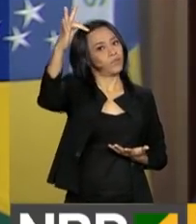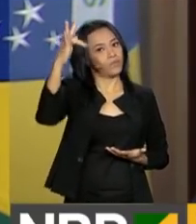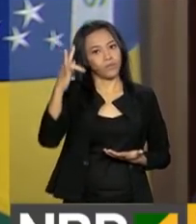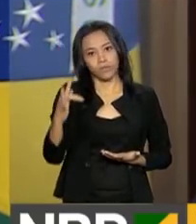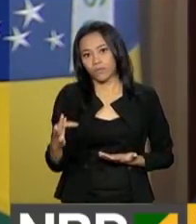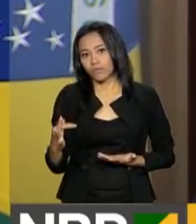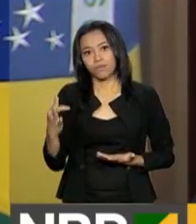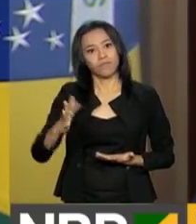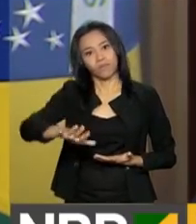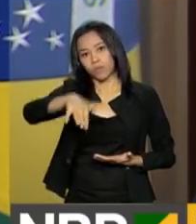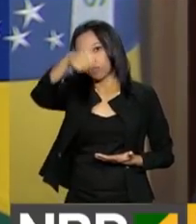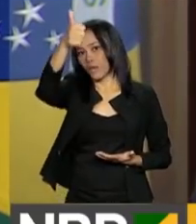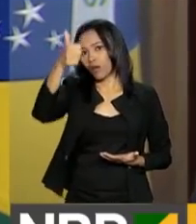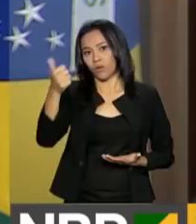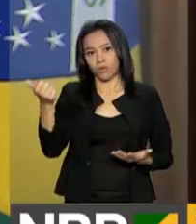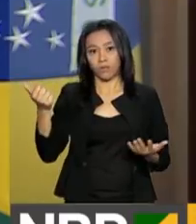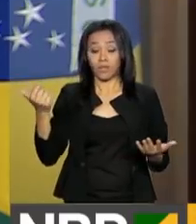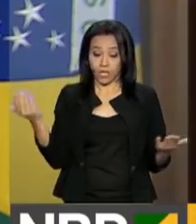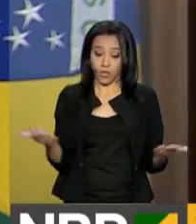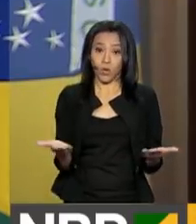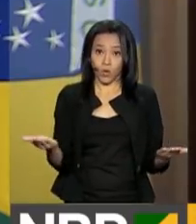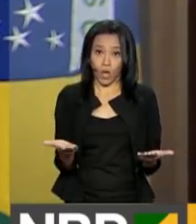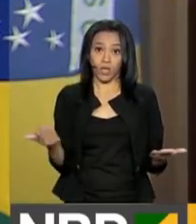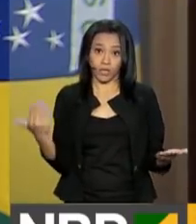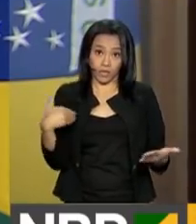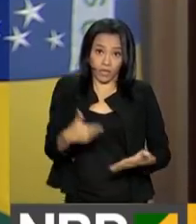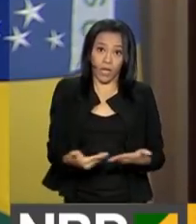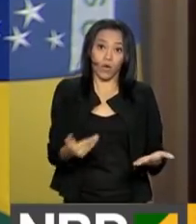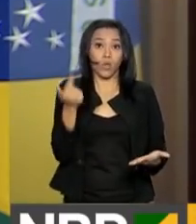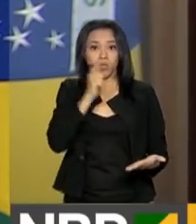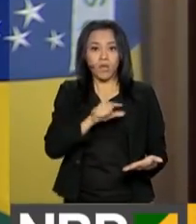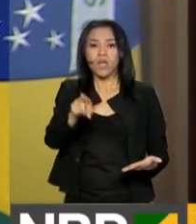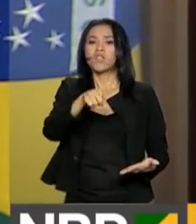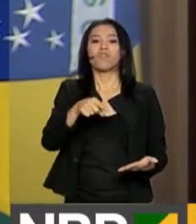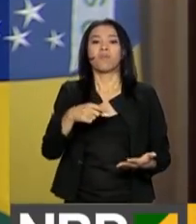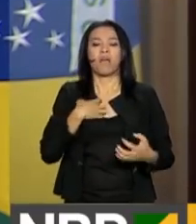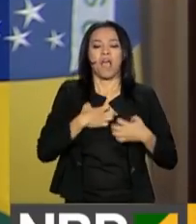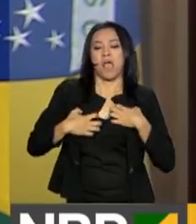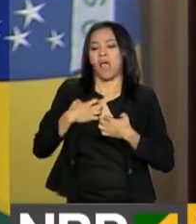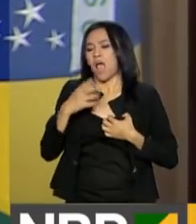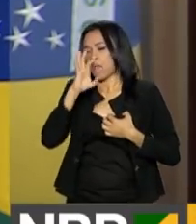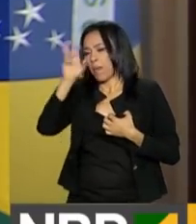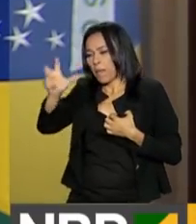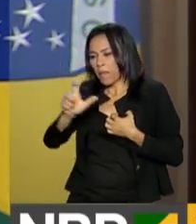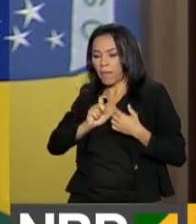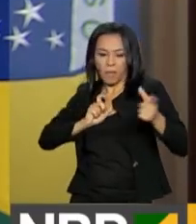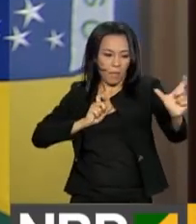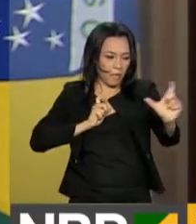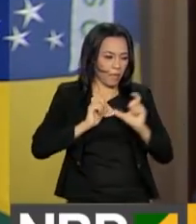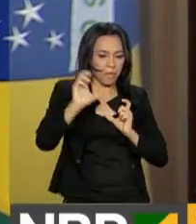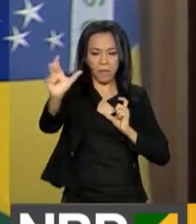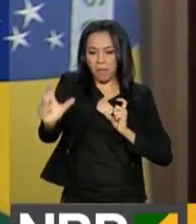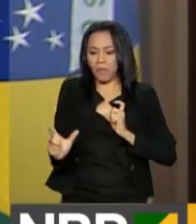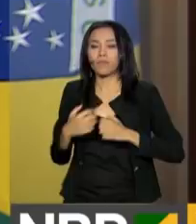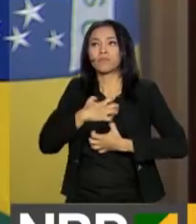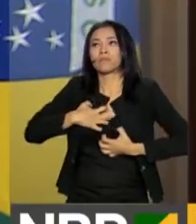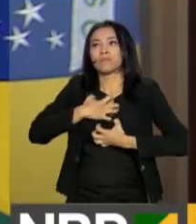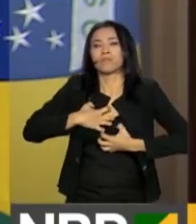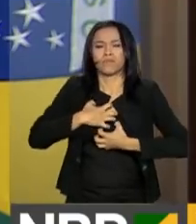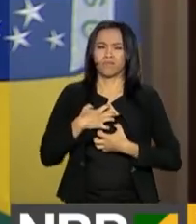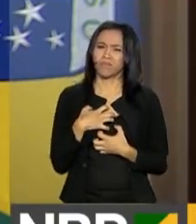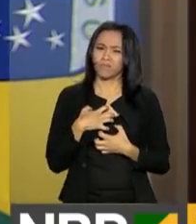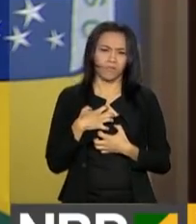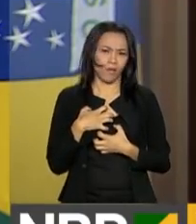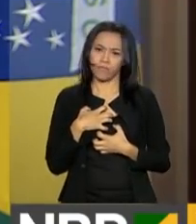do que já obtivemos até agora olha aqui nós vamos incomodar com críticas nós vamos ver que nos incomodar com aqueles que querem